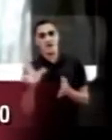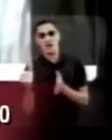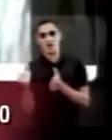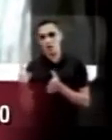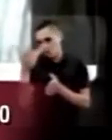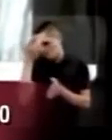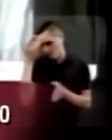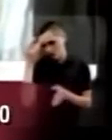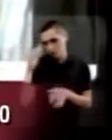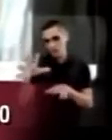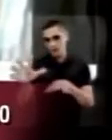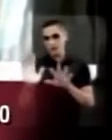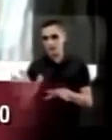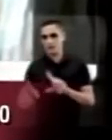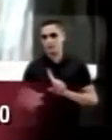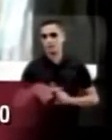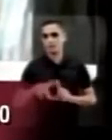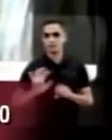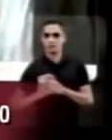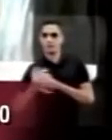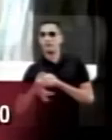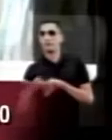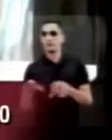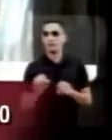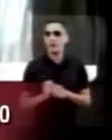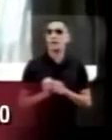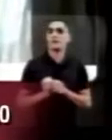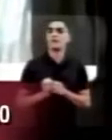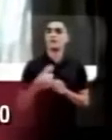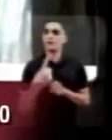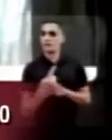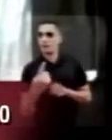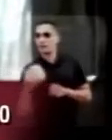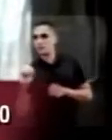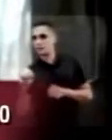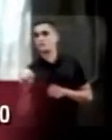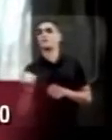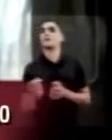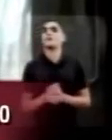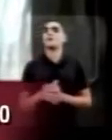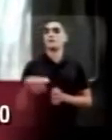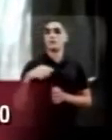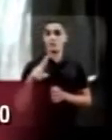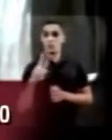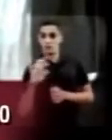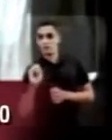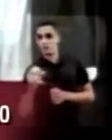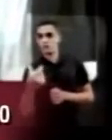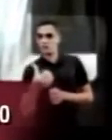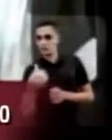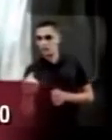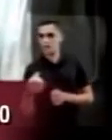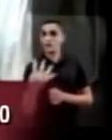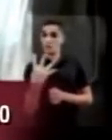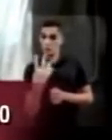sendo 60 em UTI e 41 em enfermaria.